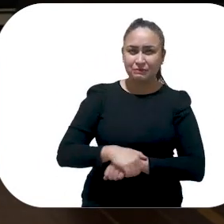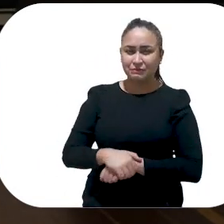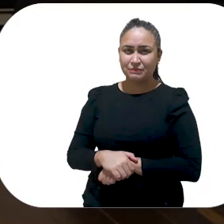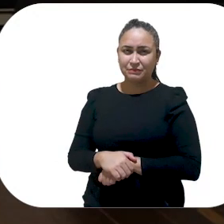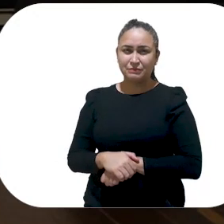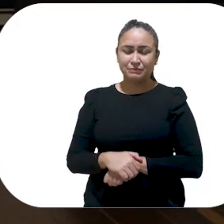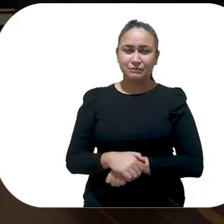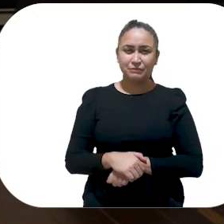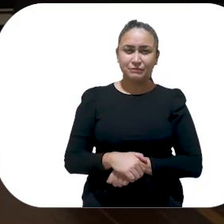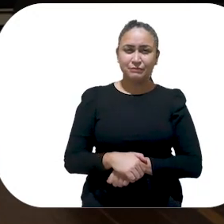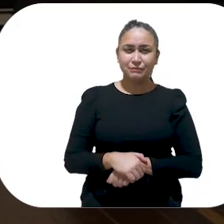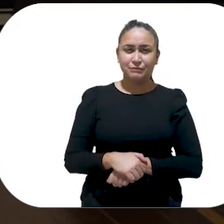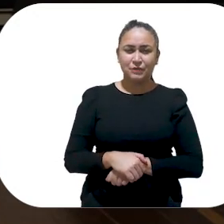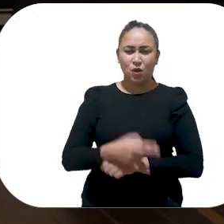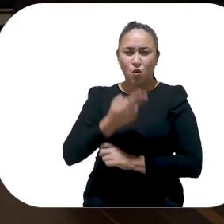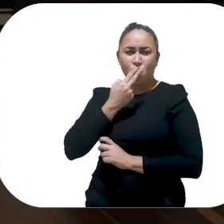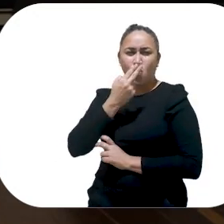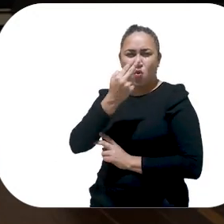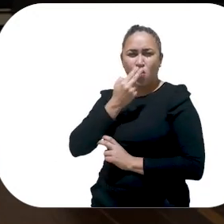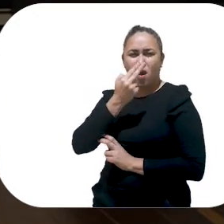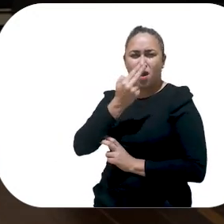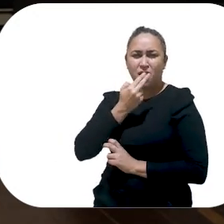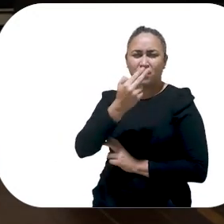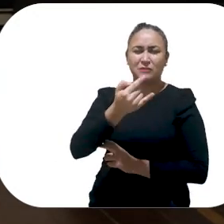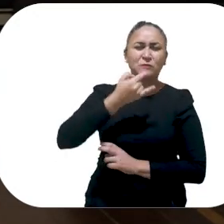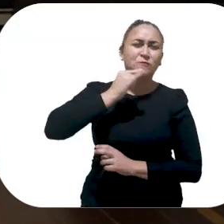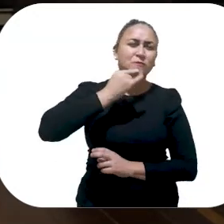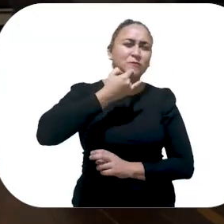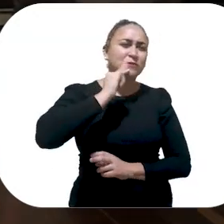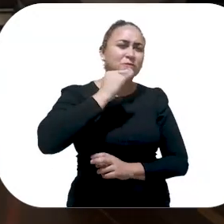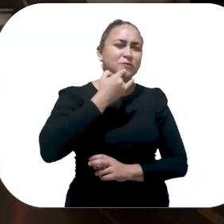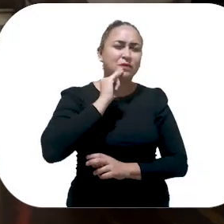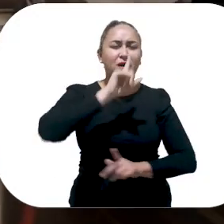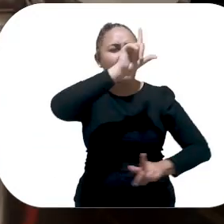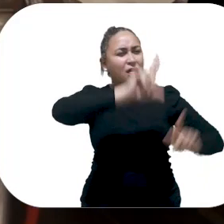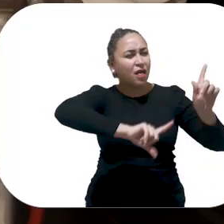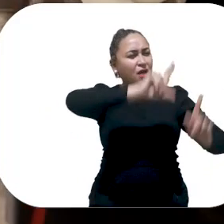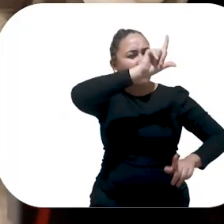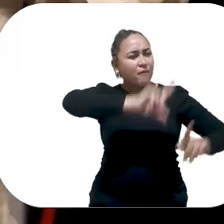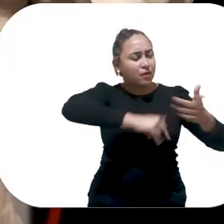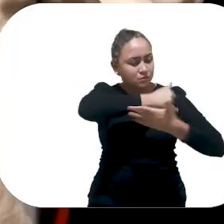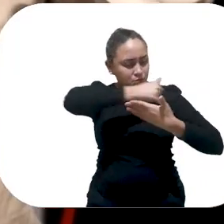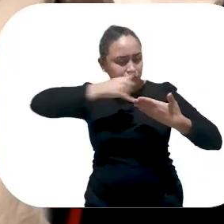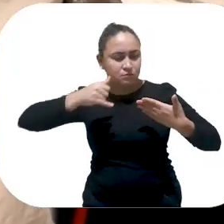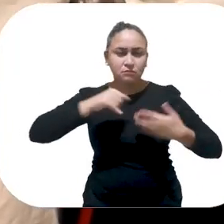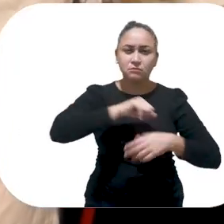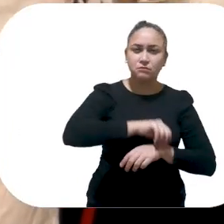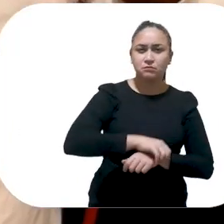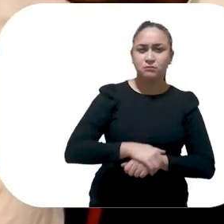pelo meu nariz, fumaça, álcool, TV e cola.